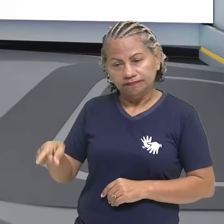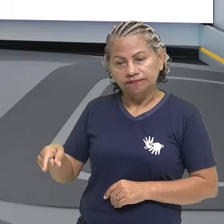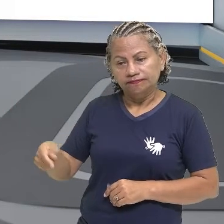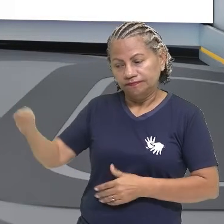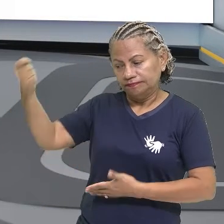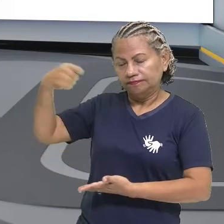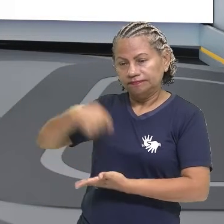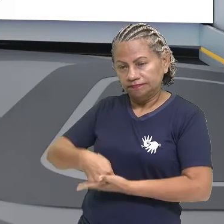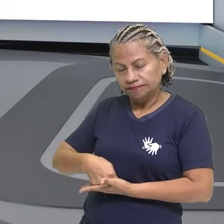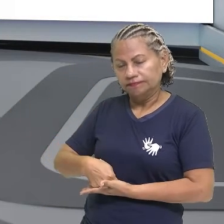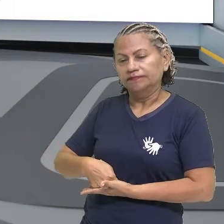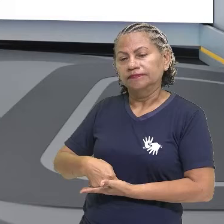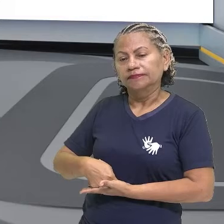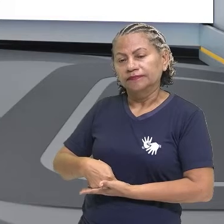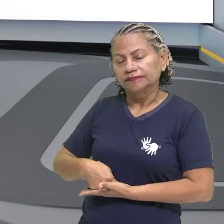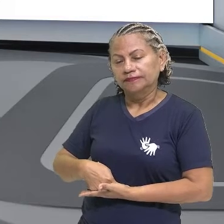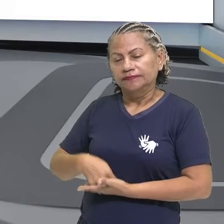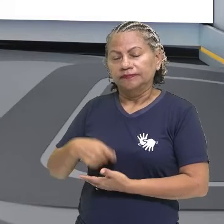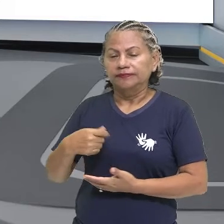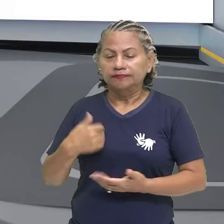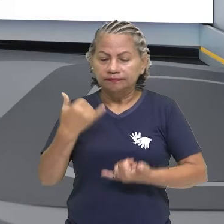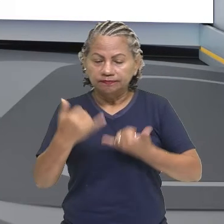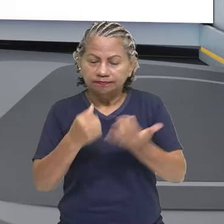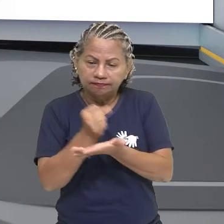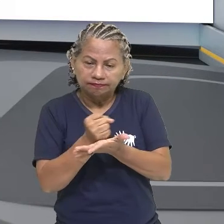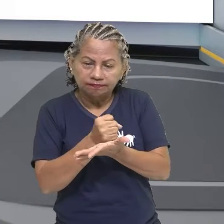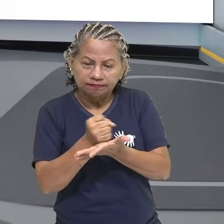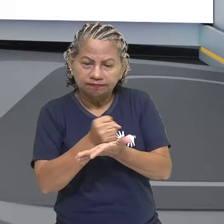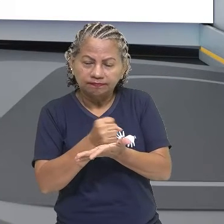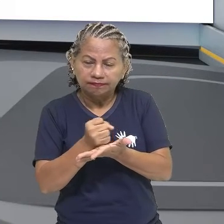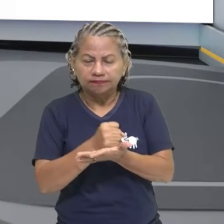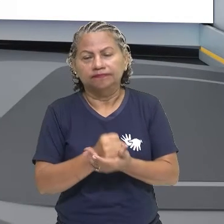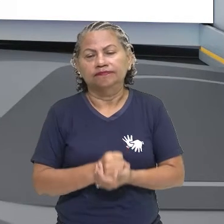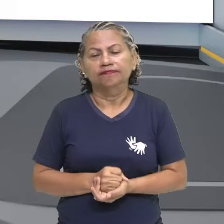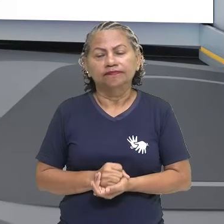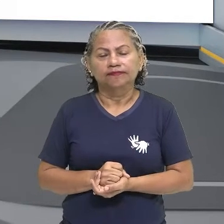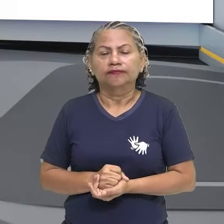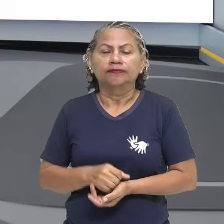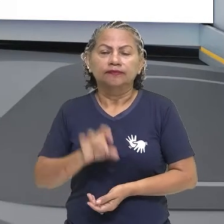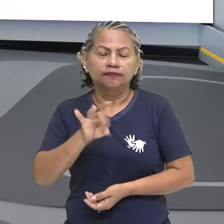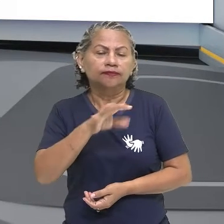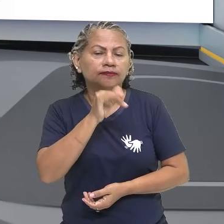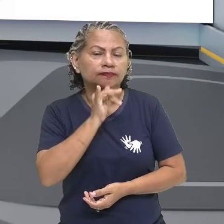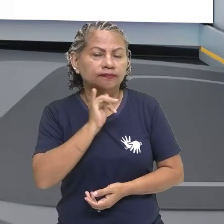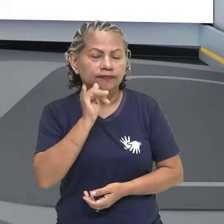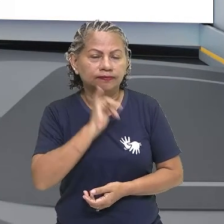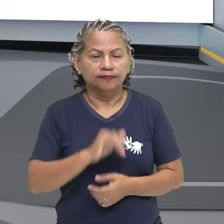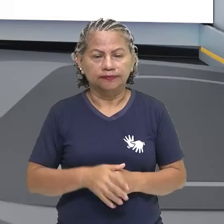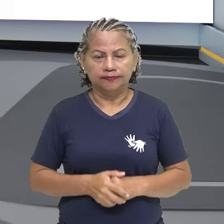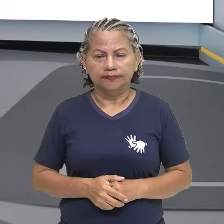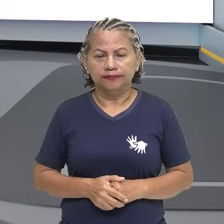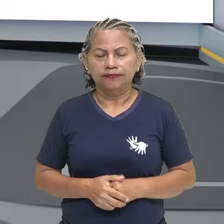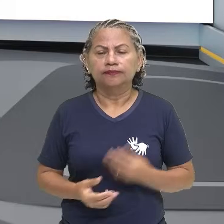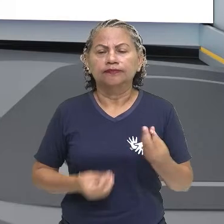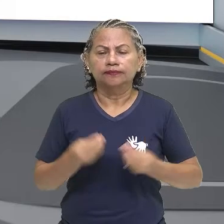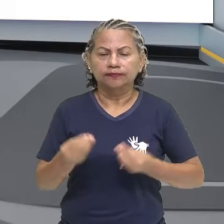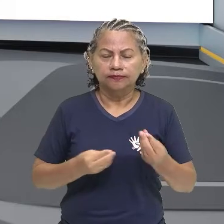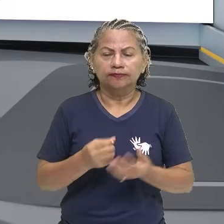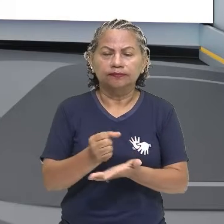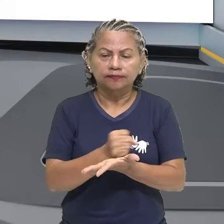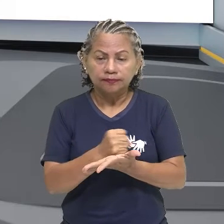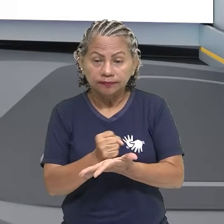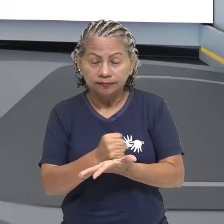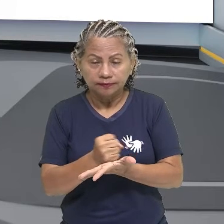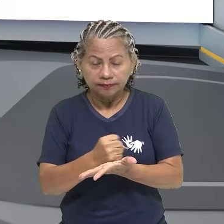levam os jogadores ao estrelato. Apenas como exemplo de como os games se